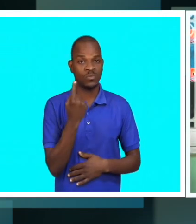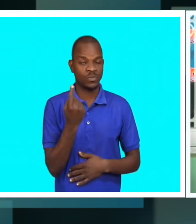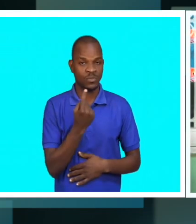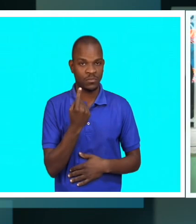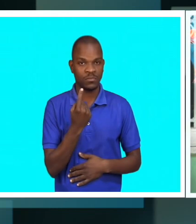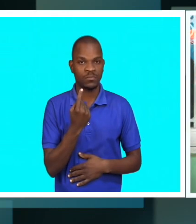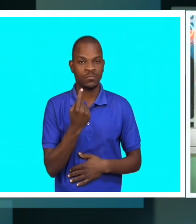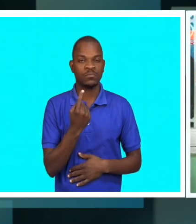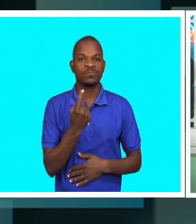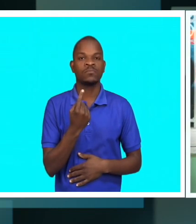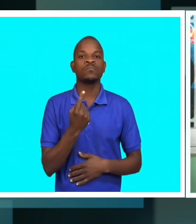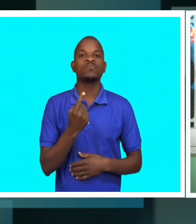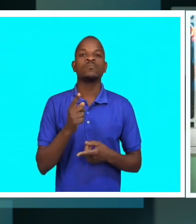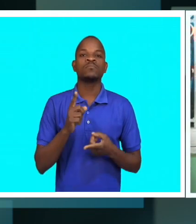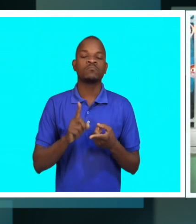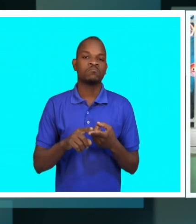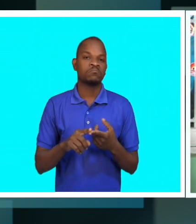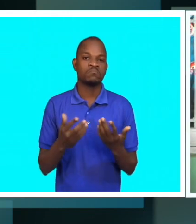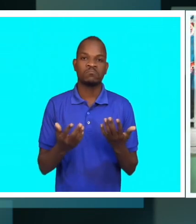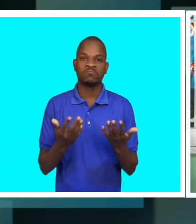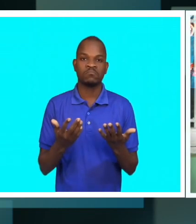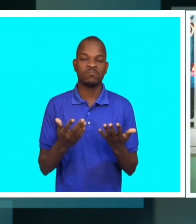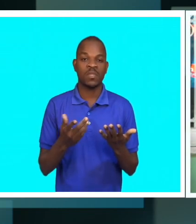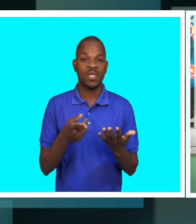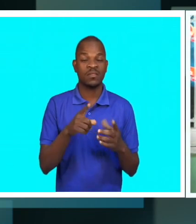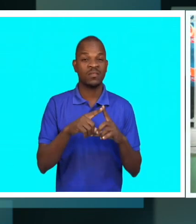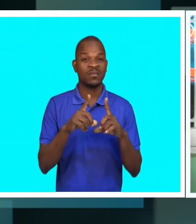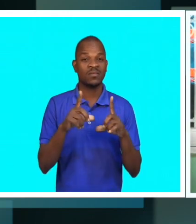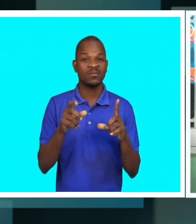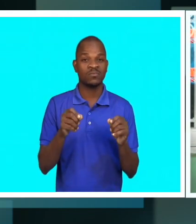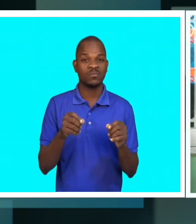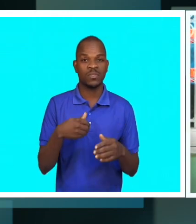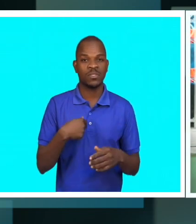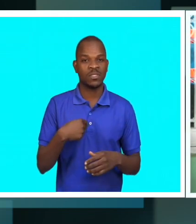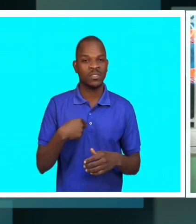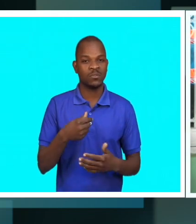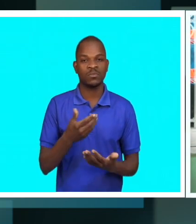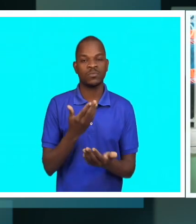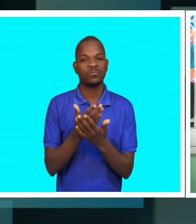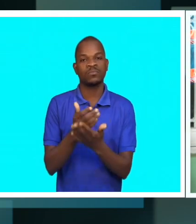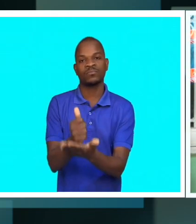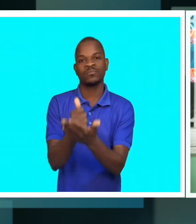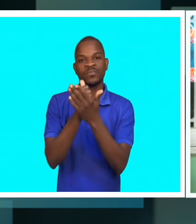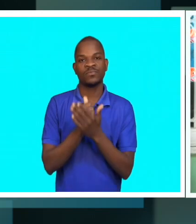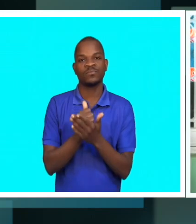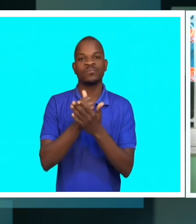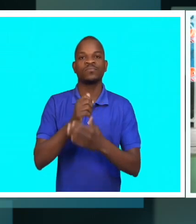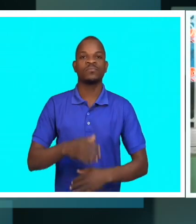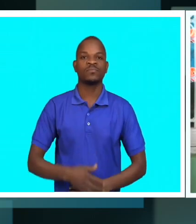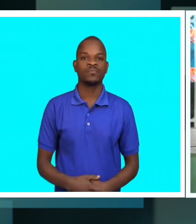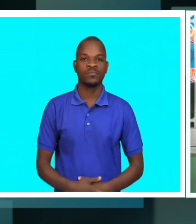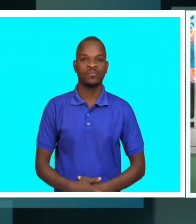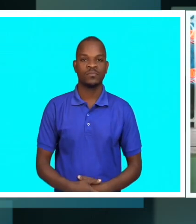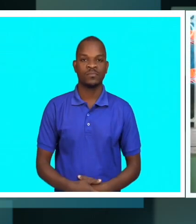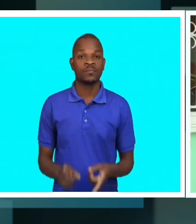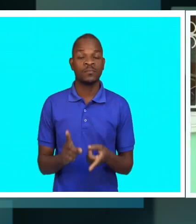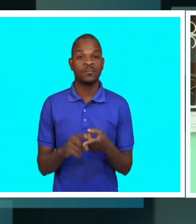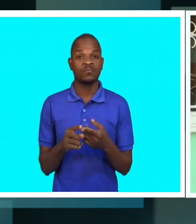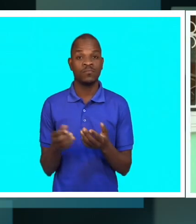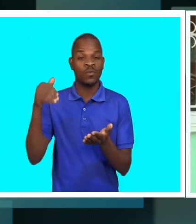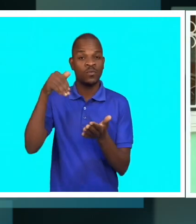ter condições, dizer que não tem nada para dar ao seu filho. Então, é uma coisa que estamos a pedir socorro.